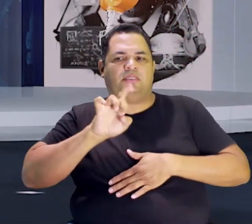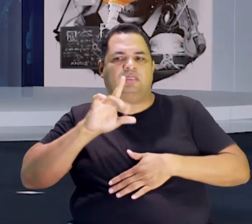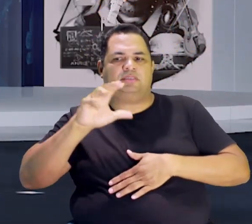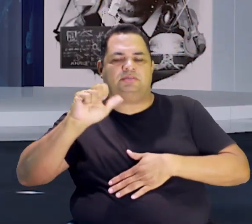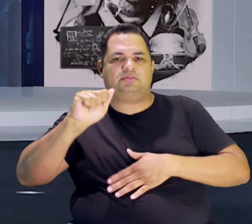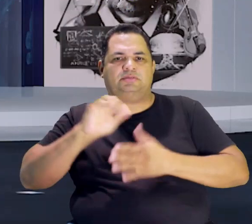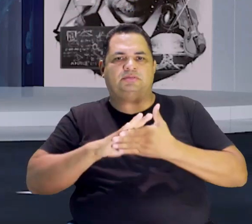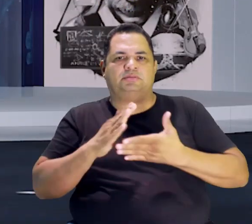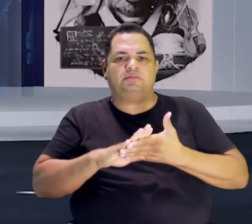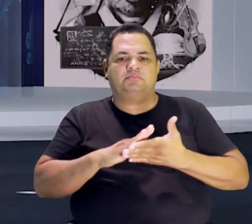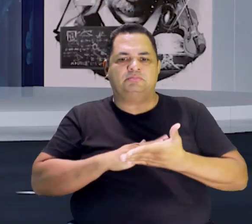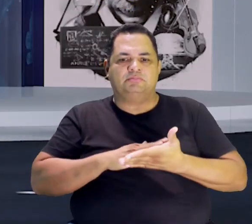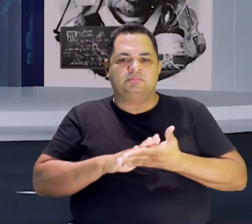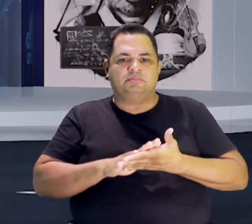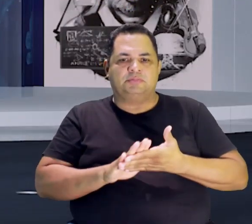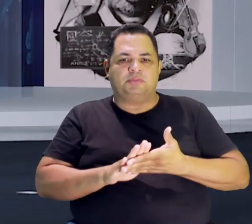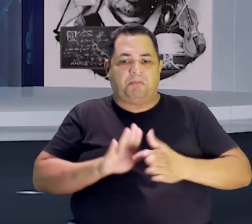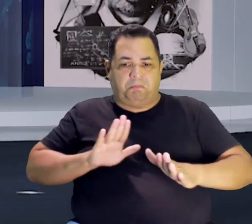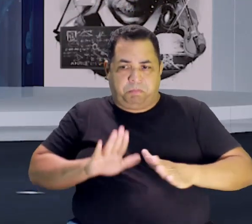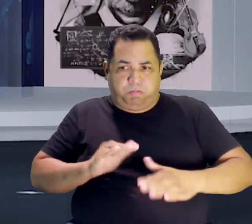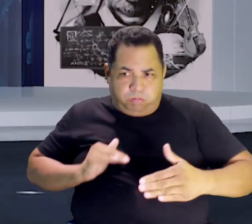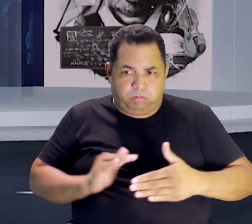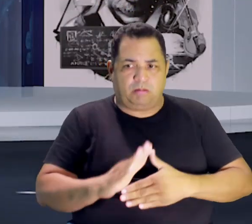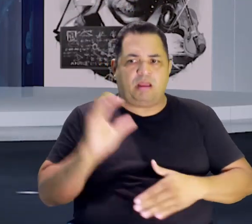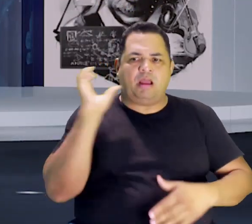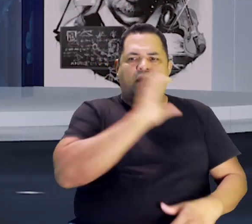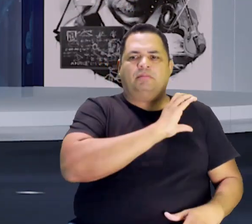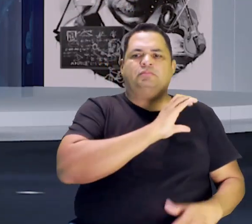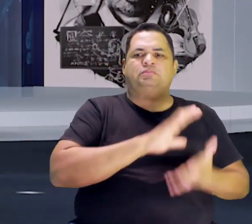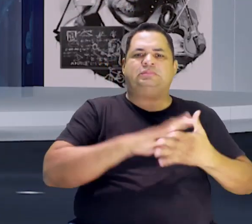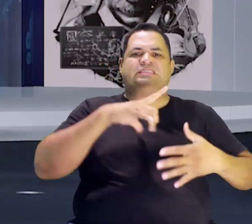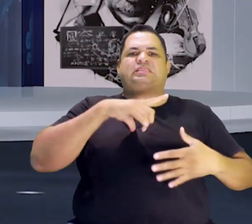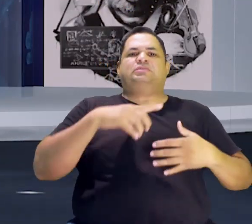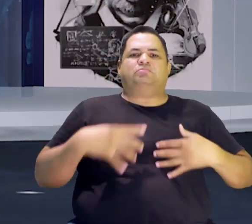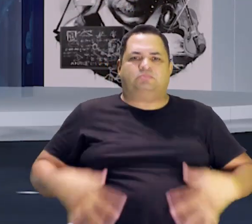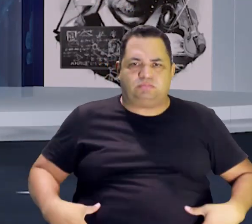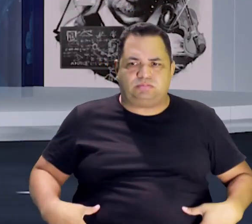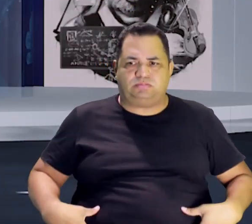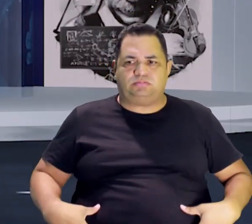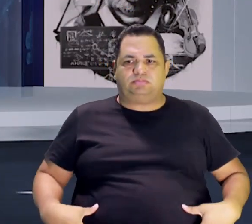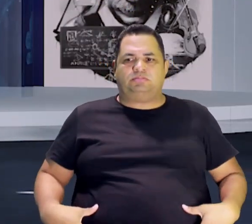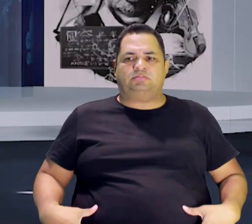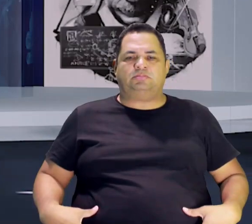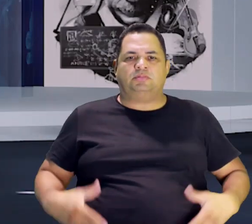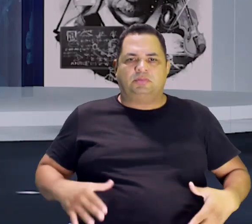Quando arranca também, você é lançado contra a poltrona, você sente a força nas suas costas.